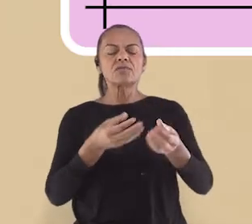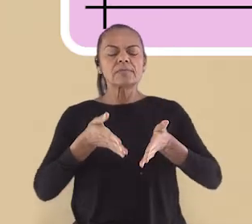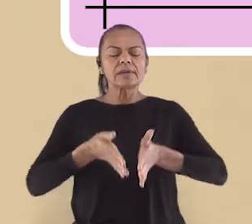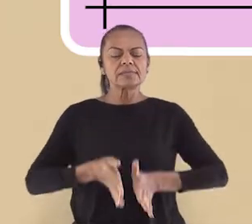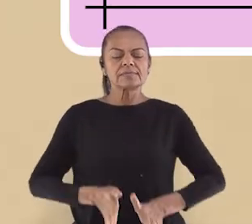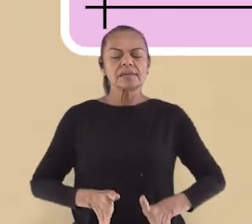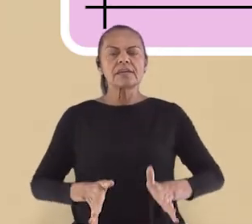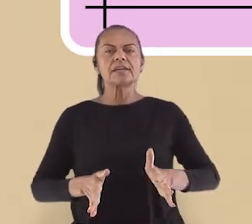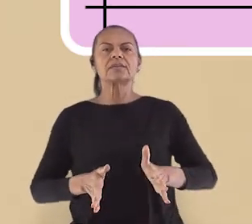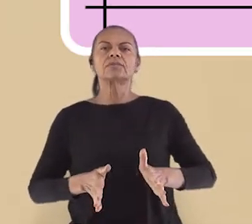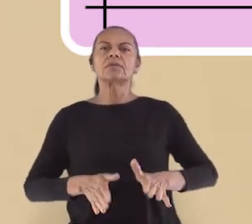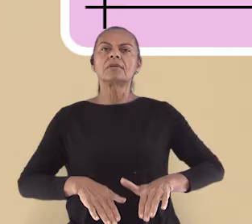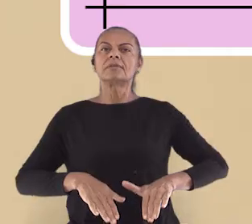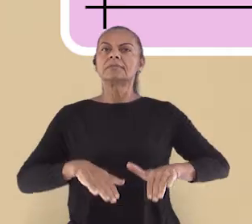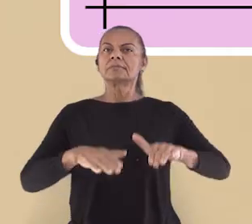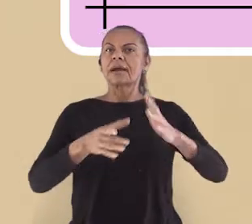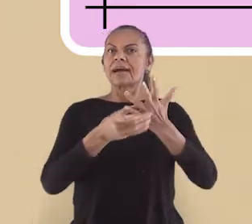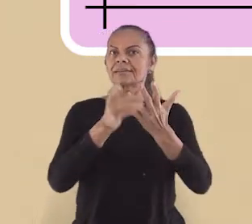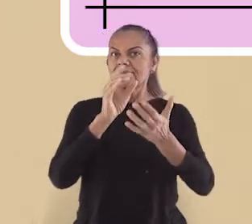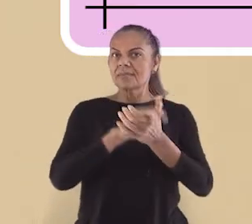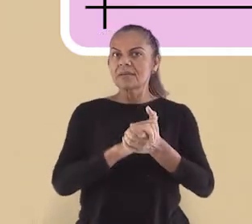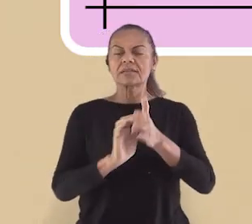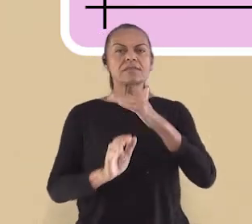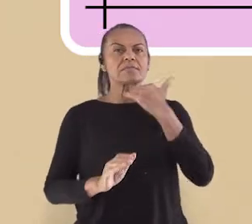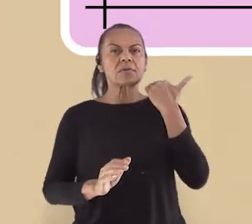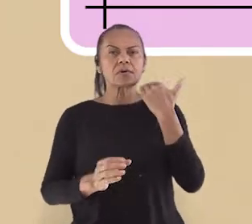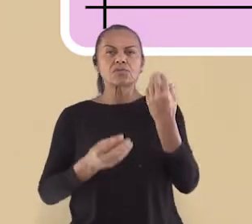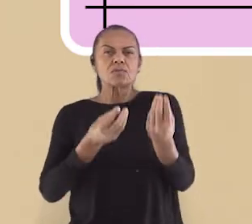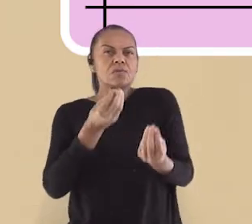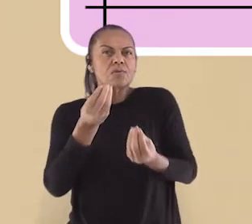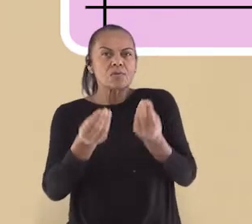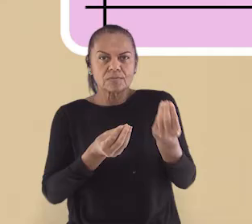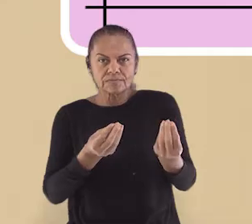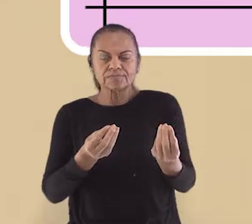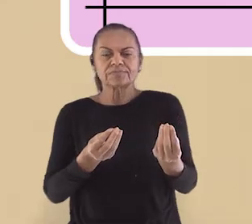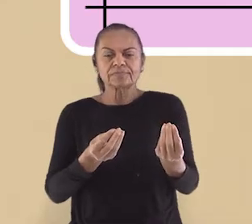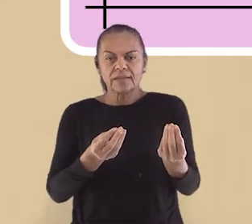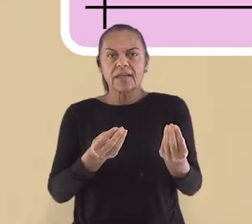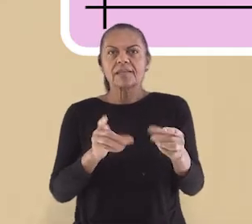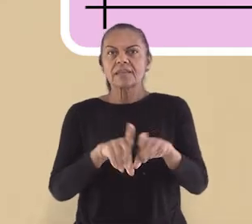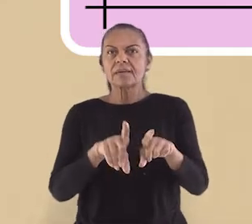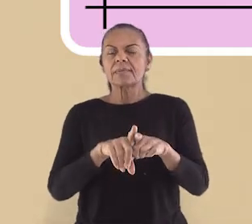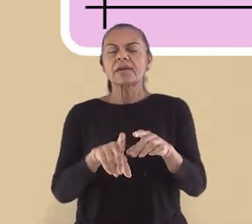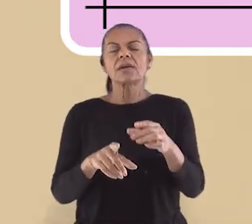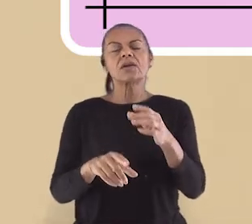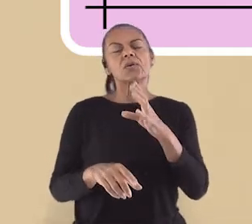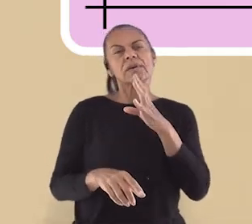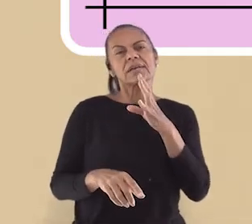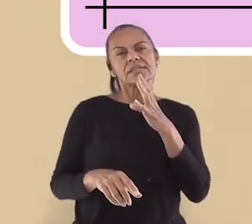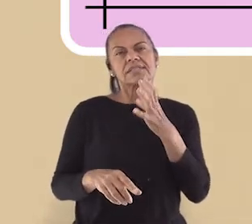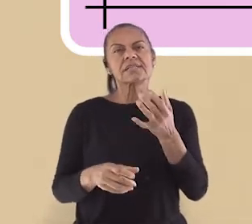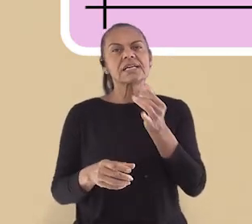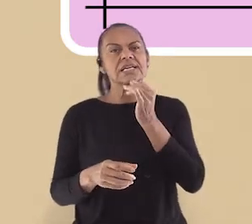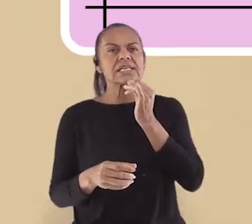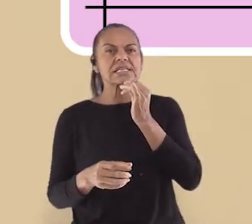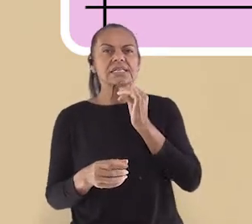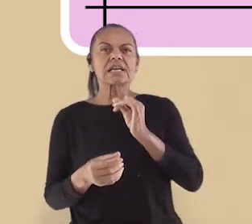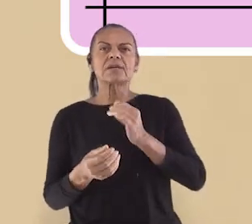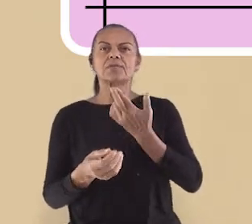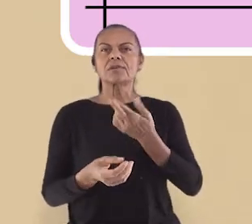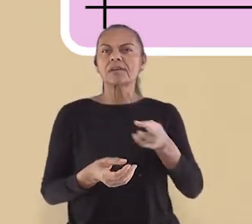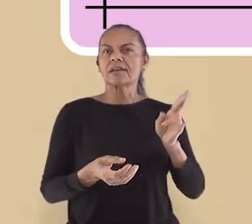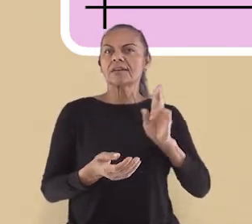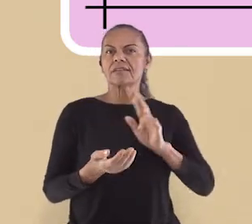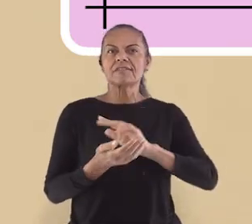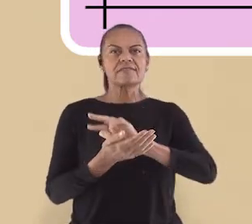e morte. E o objetivo da aula é o seguinte: conhecer exemplos de ritos de iniciação religiosa realizados em diferentes